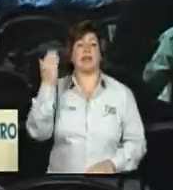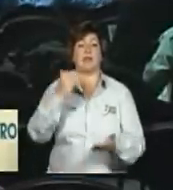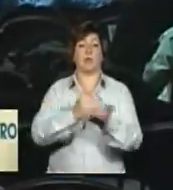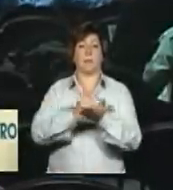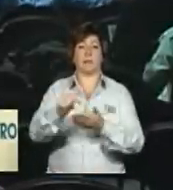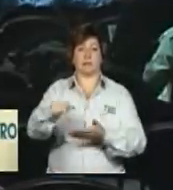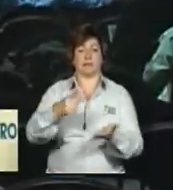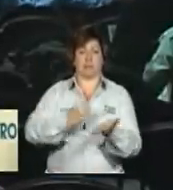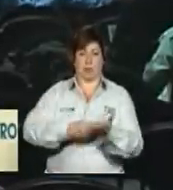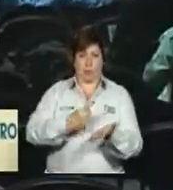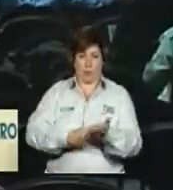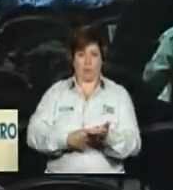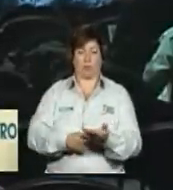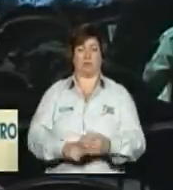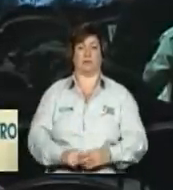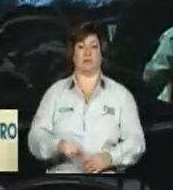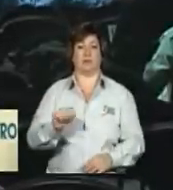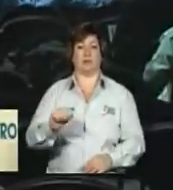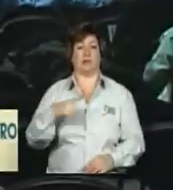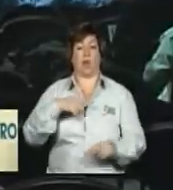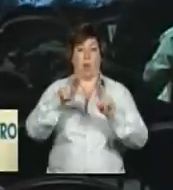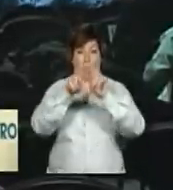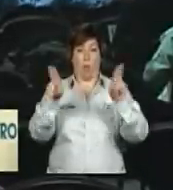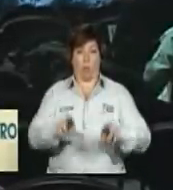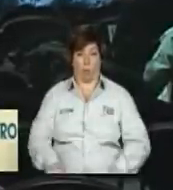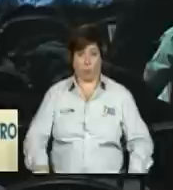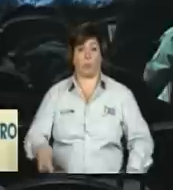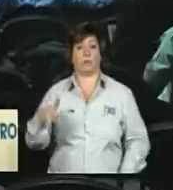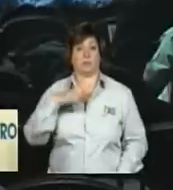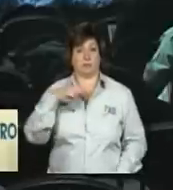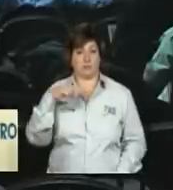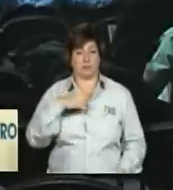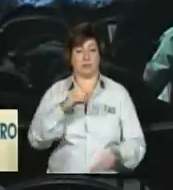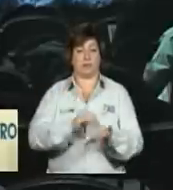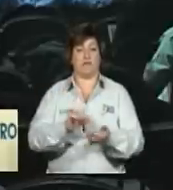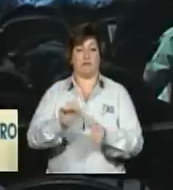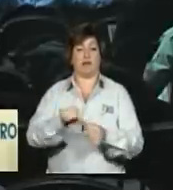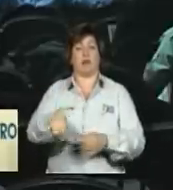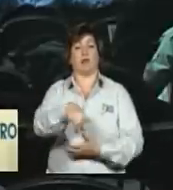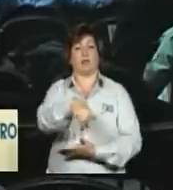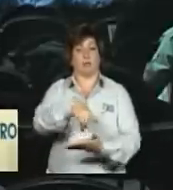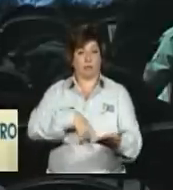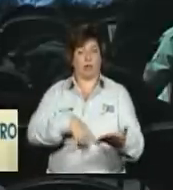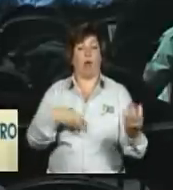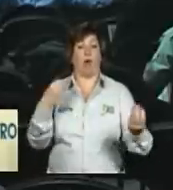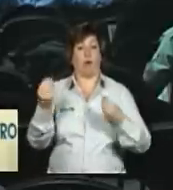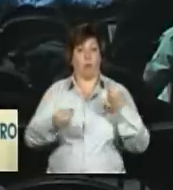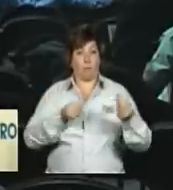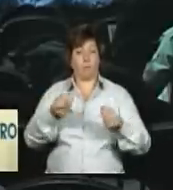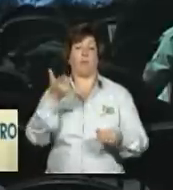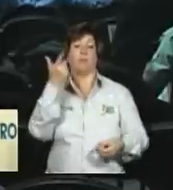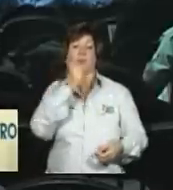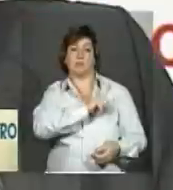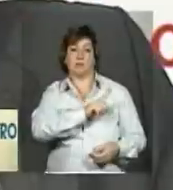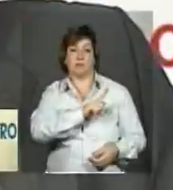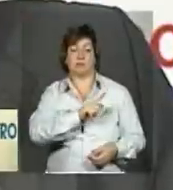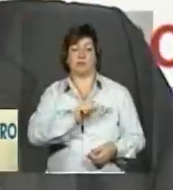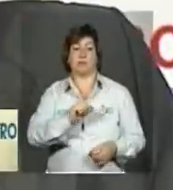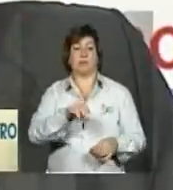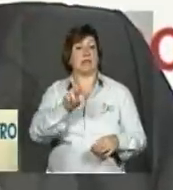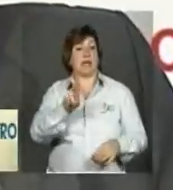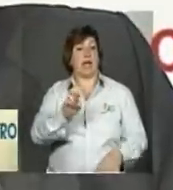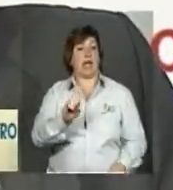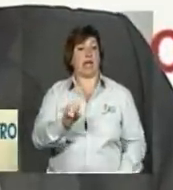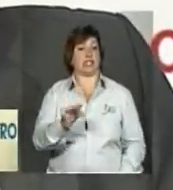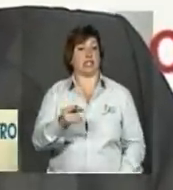dessa negociação, a ONU mantém o documento como de acesso restrito